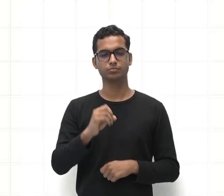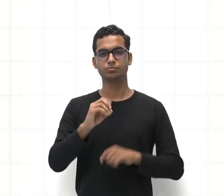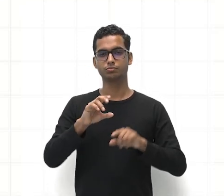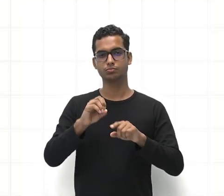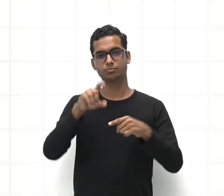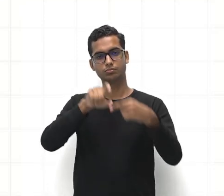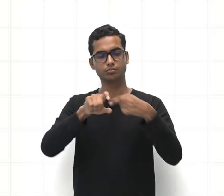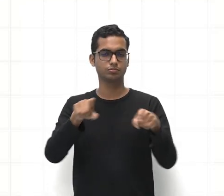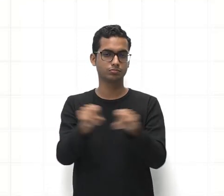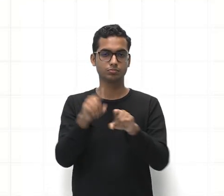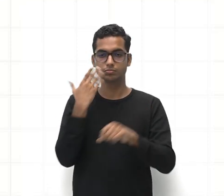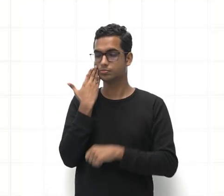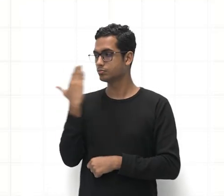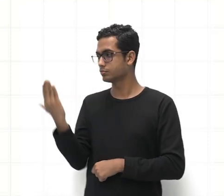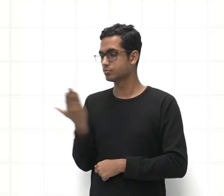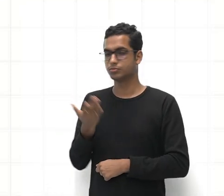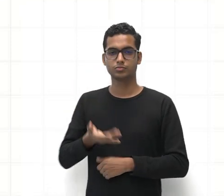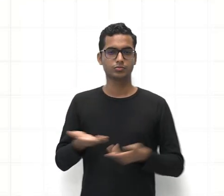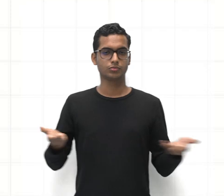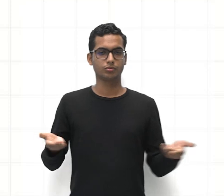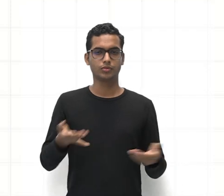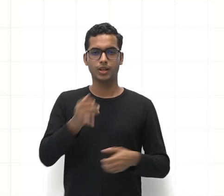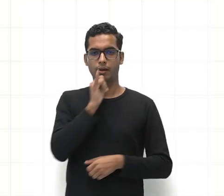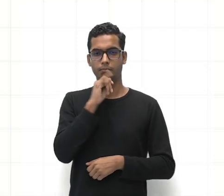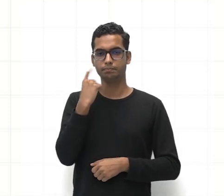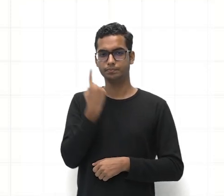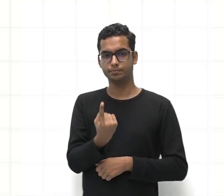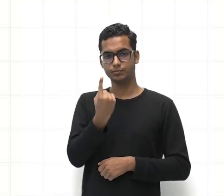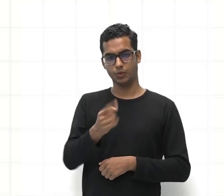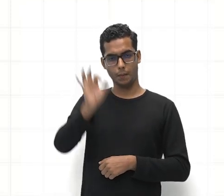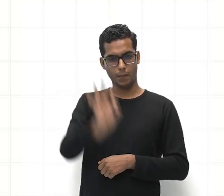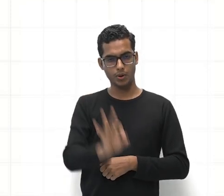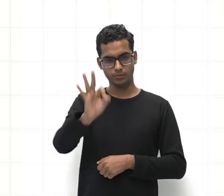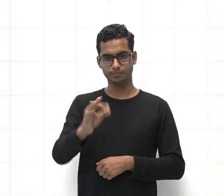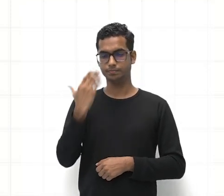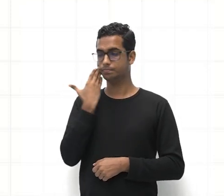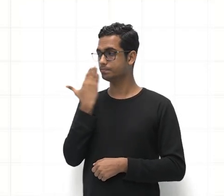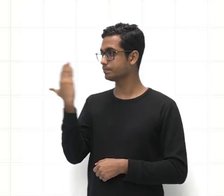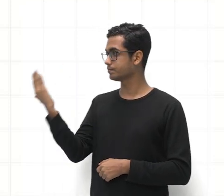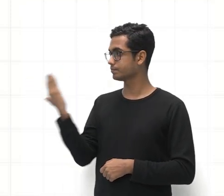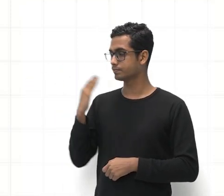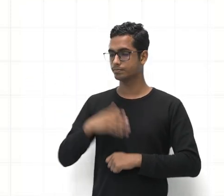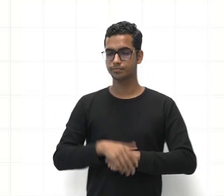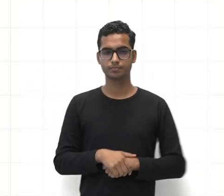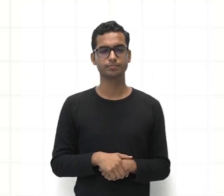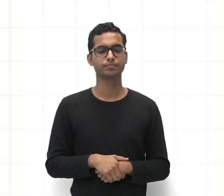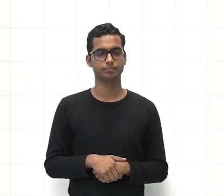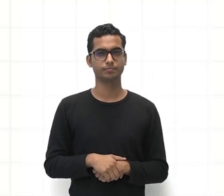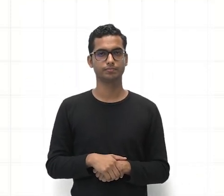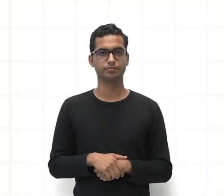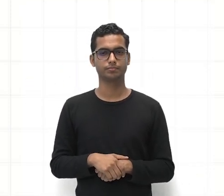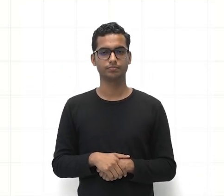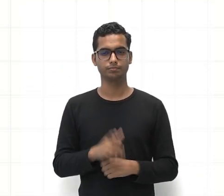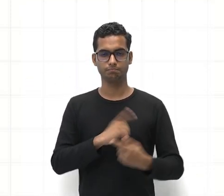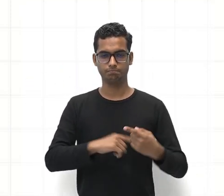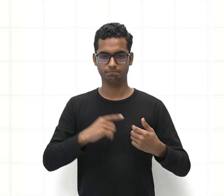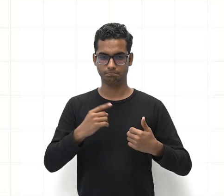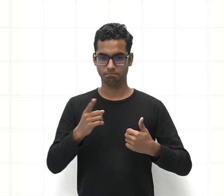temos aqui 1%. Essa é a representação nela de porcentagem. A sua